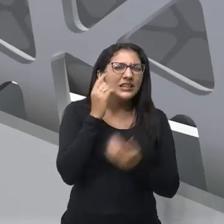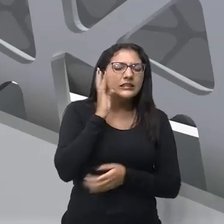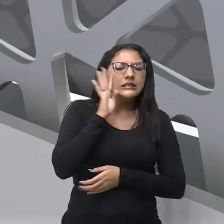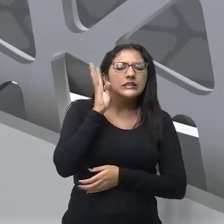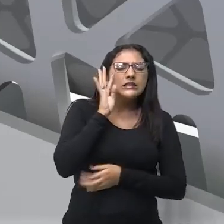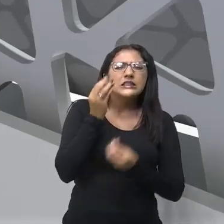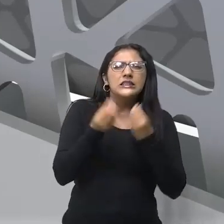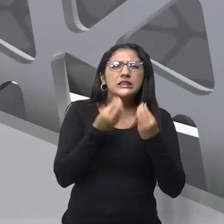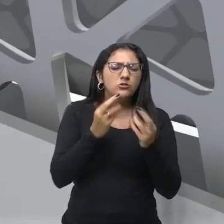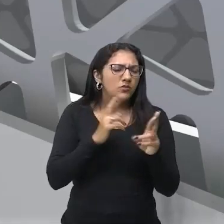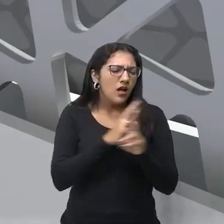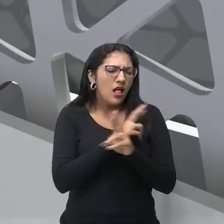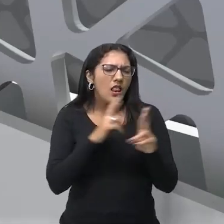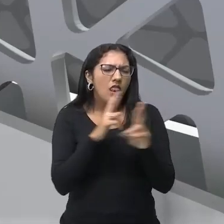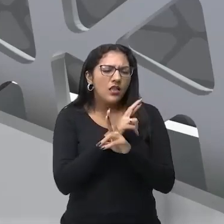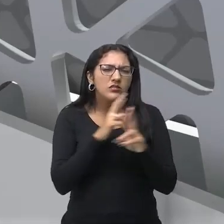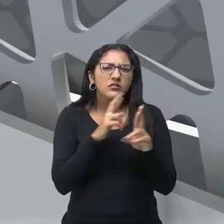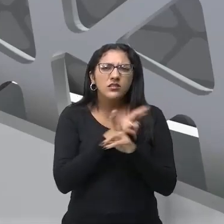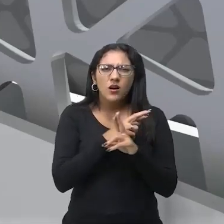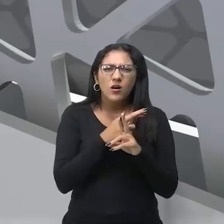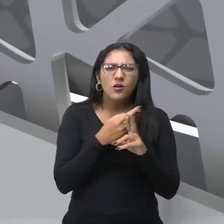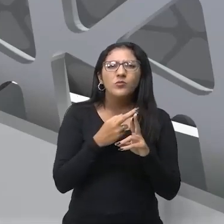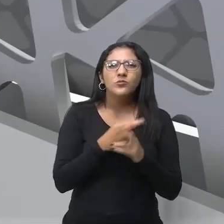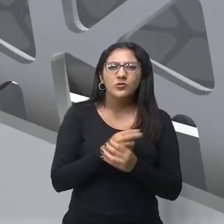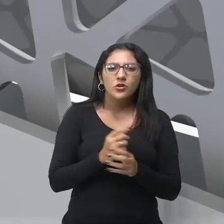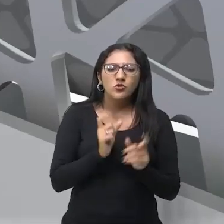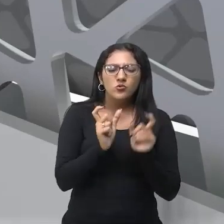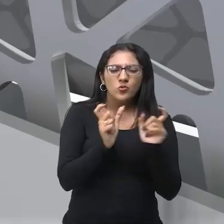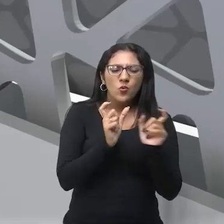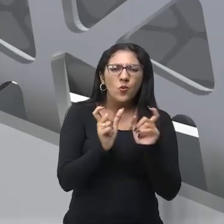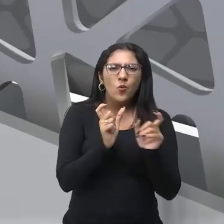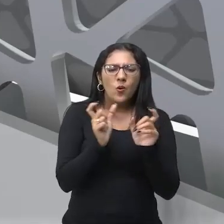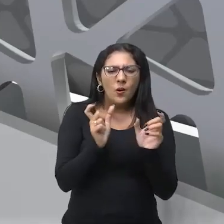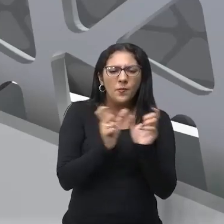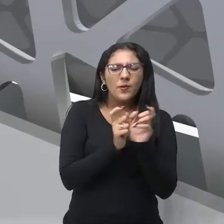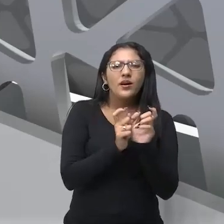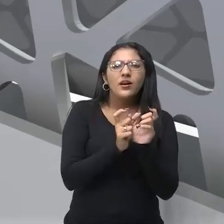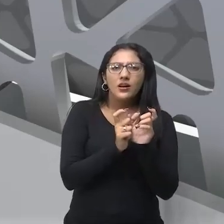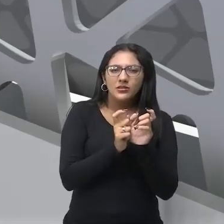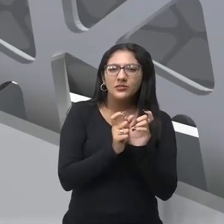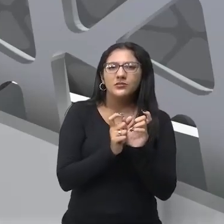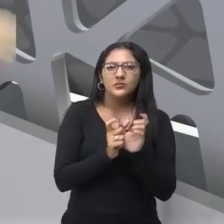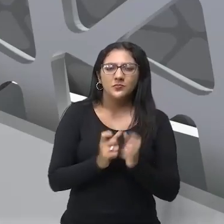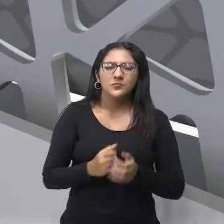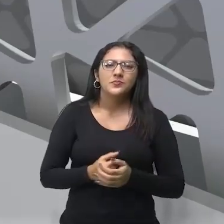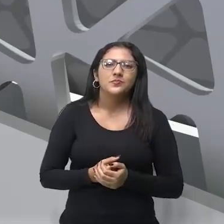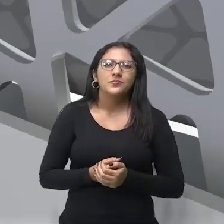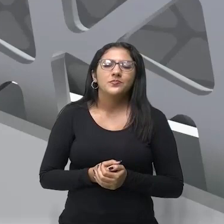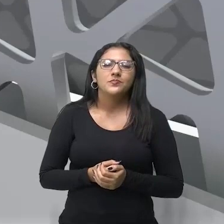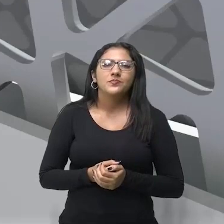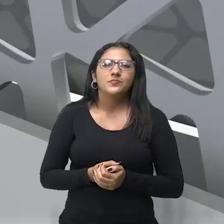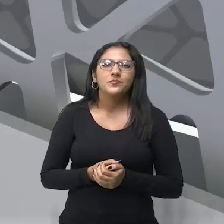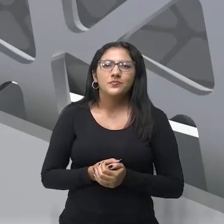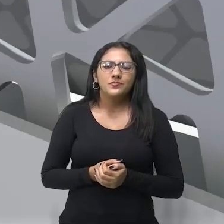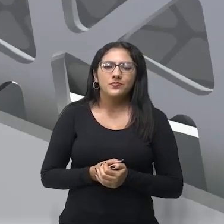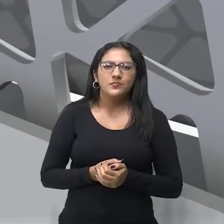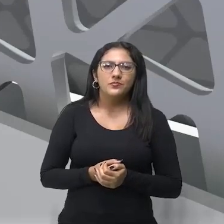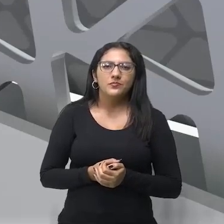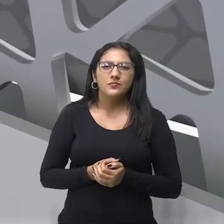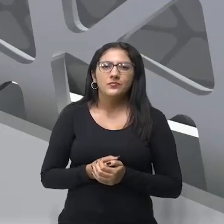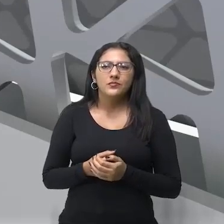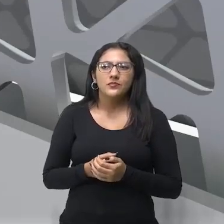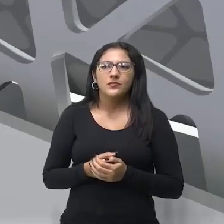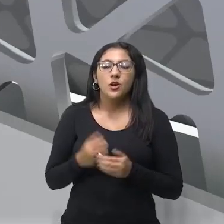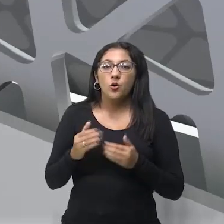coisas, atribua sentido ali àquela aproximação entre os dois elementos que parecem um dos diferentes. Tá bom,